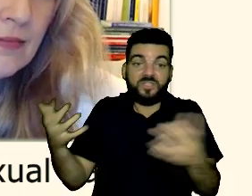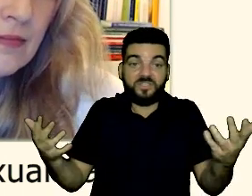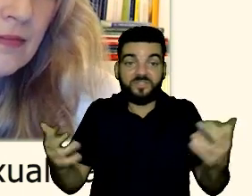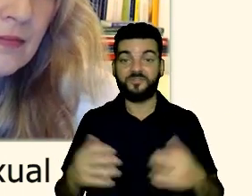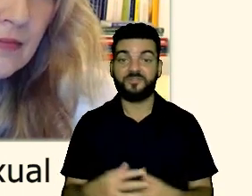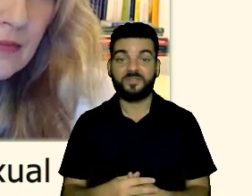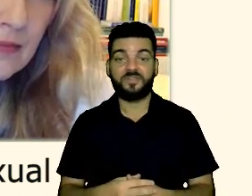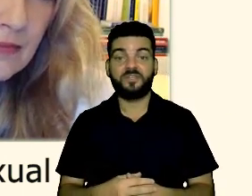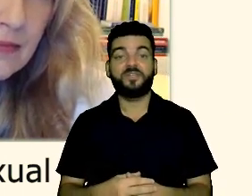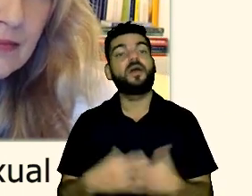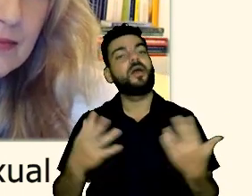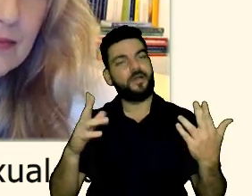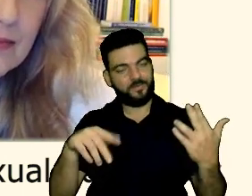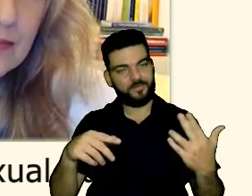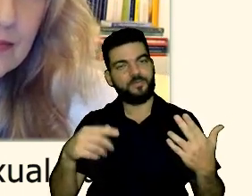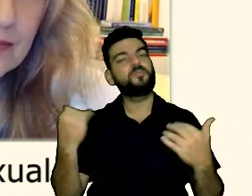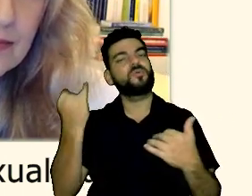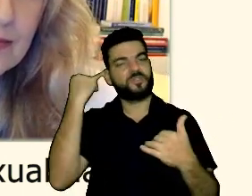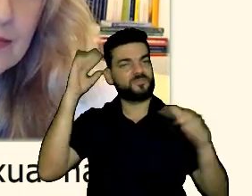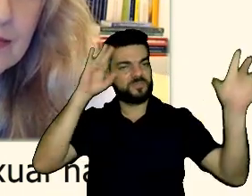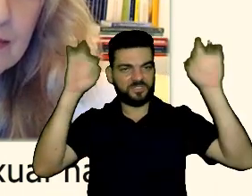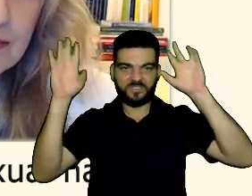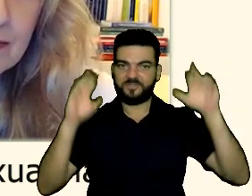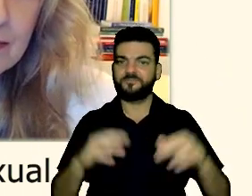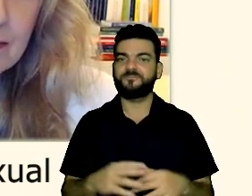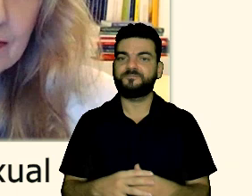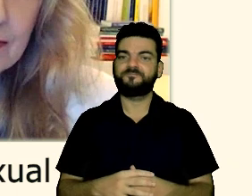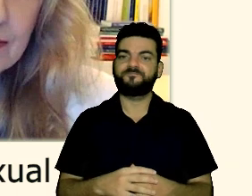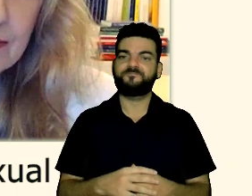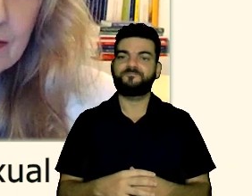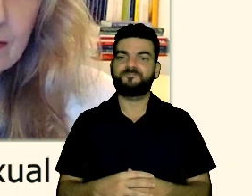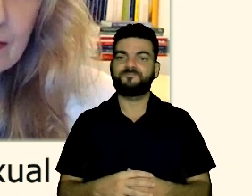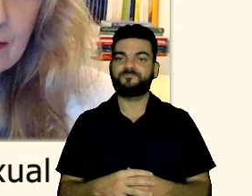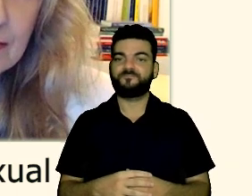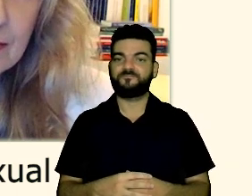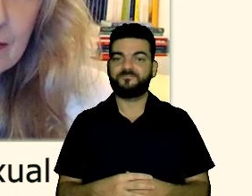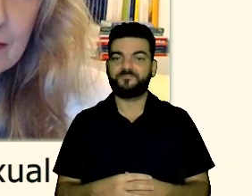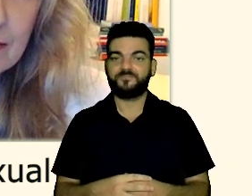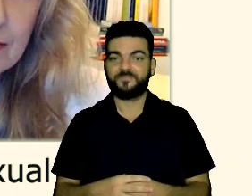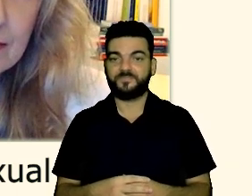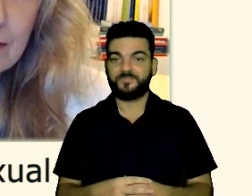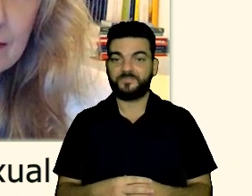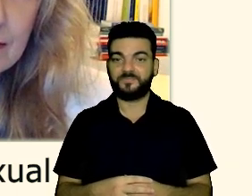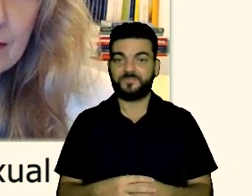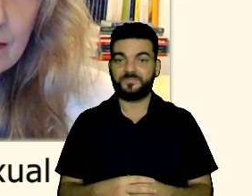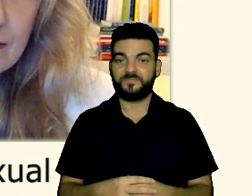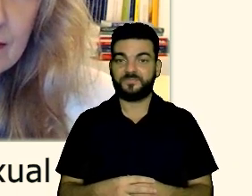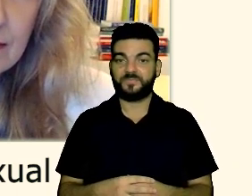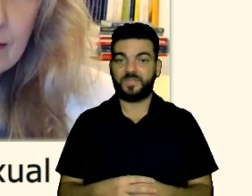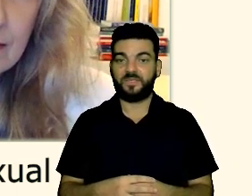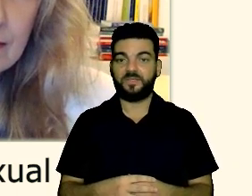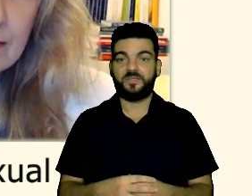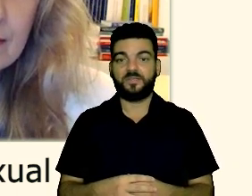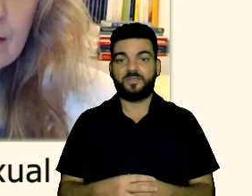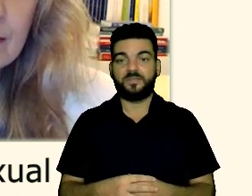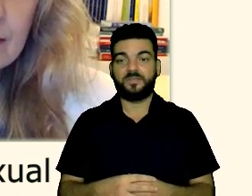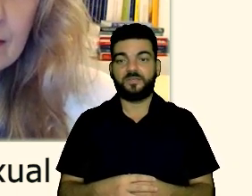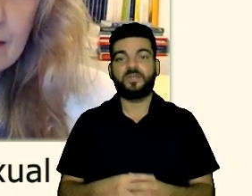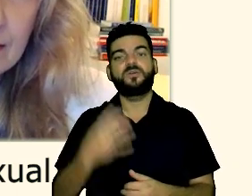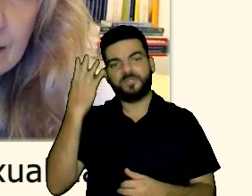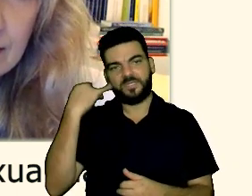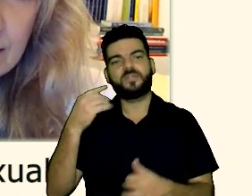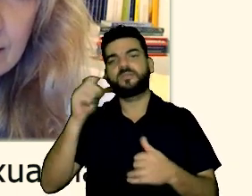comunicar isso ao gestor, porque não existe a clareza de que esse caminho está aberto, então acho que isso também é bastante